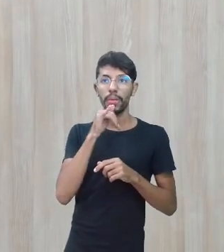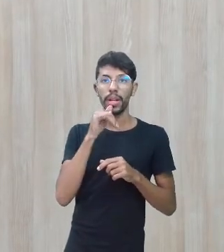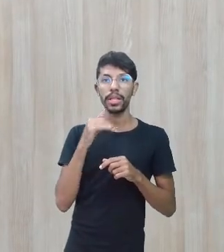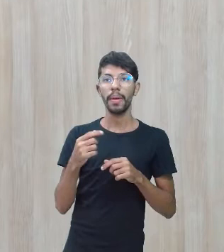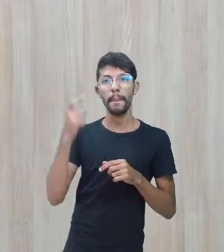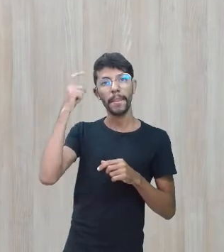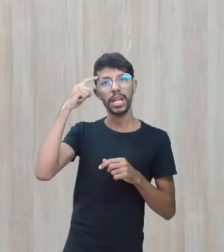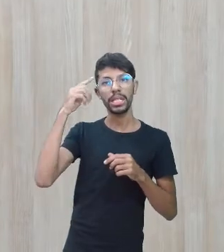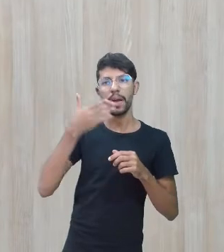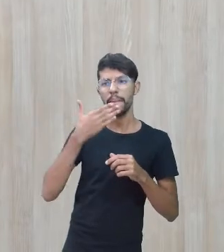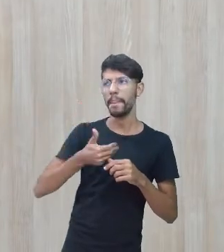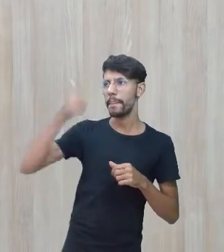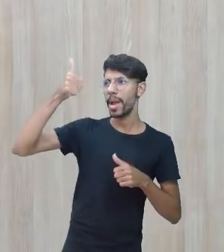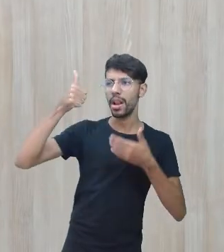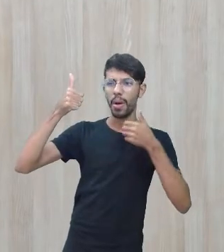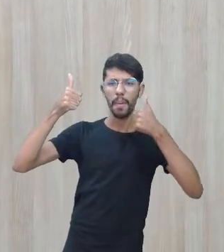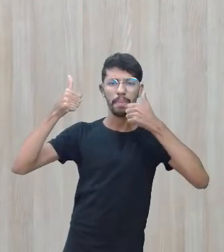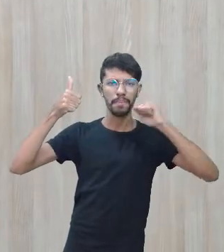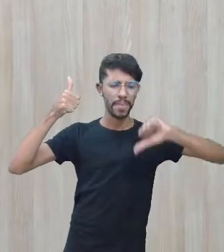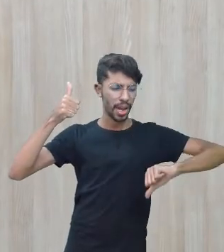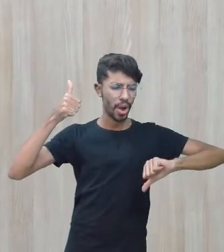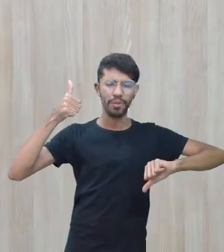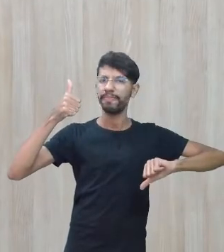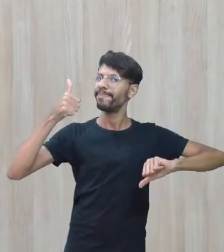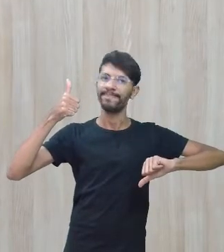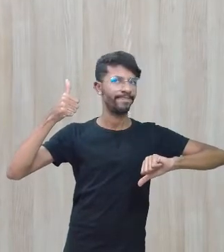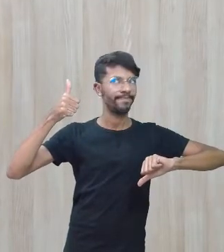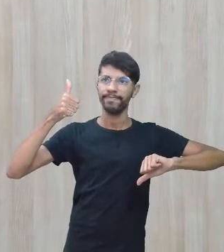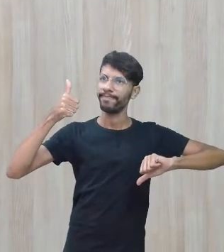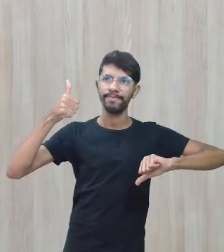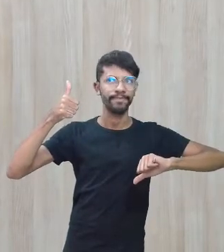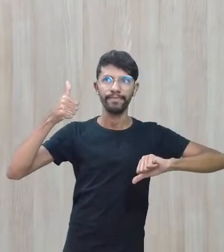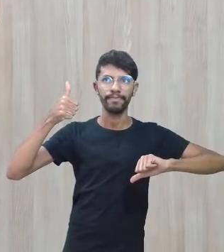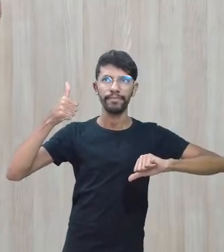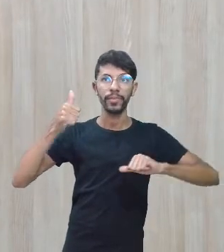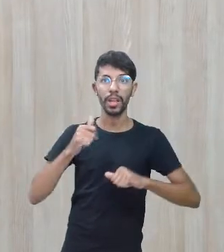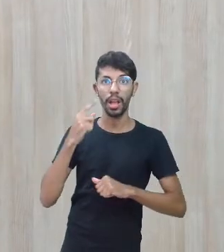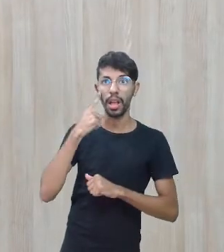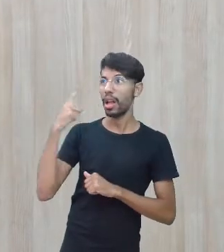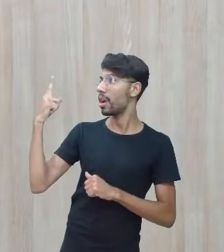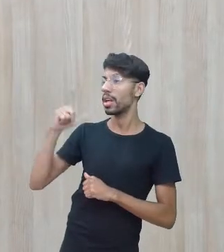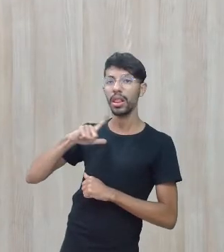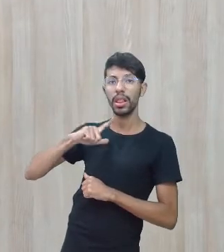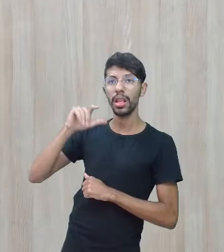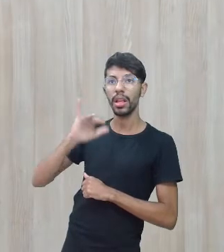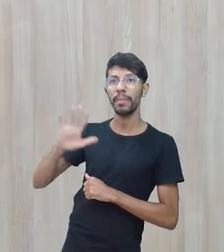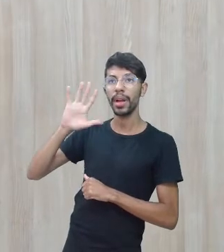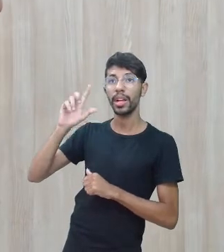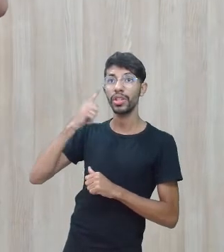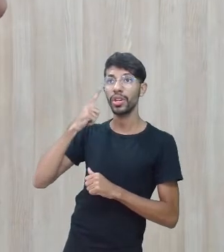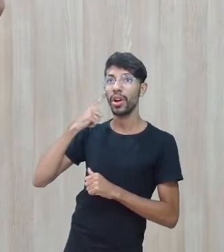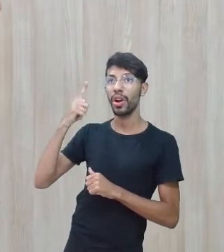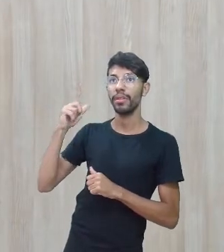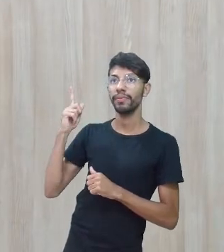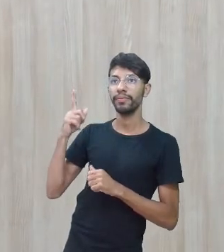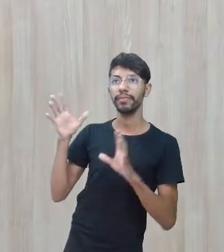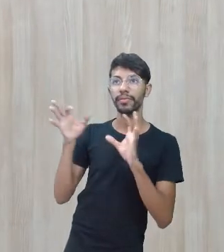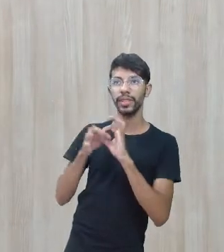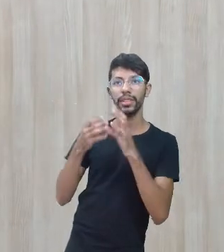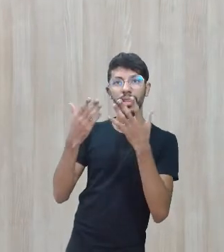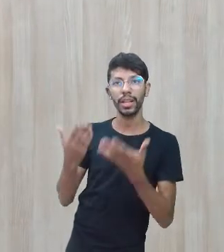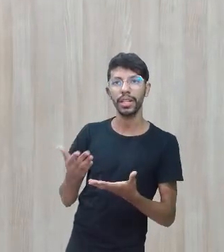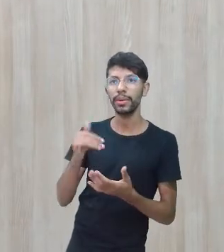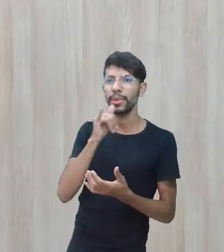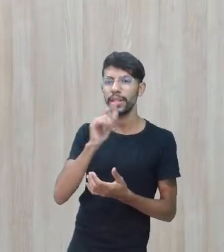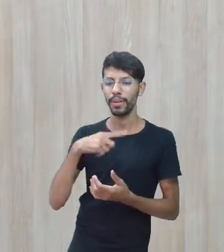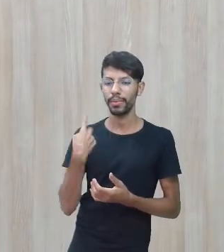é um ponto importante para a gente poder pensar. E aqui a gente tem uma imagem, né, que remonta justamente a isso, né? Nós, por exemplo, que vivemos na cidade